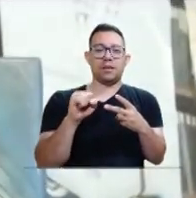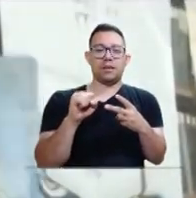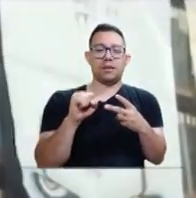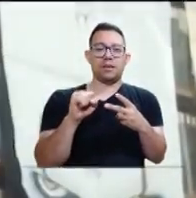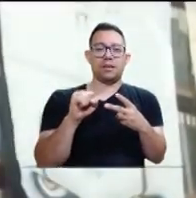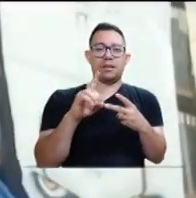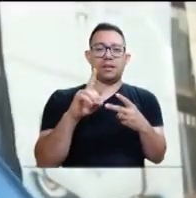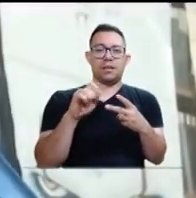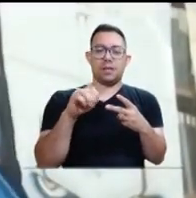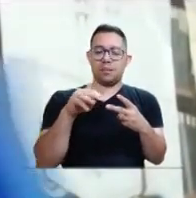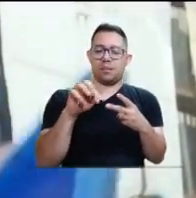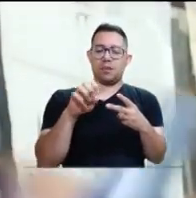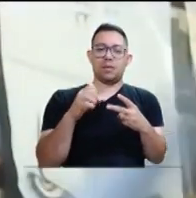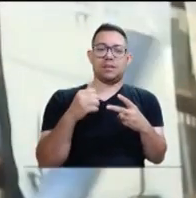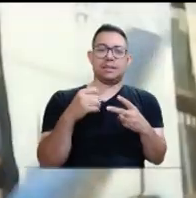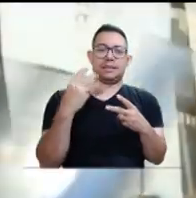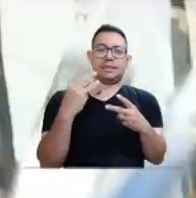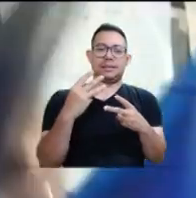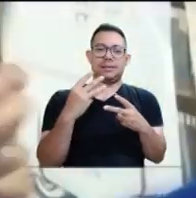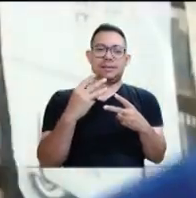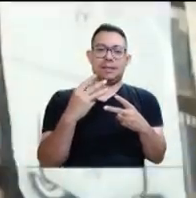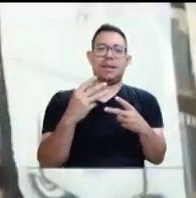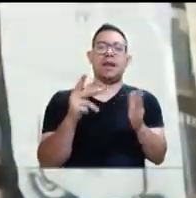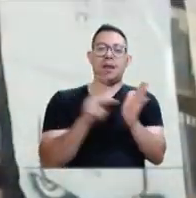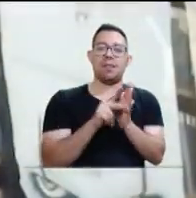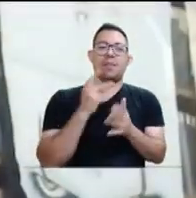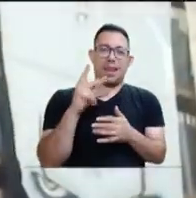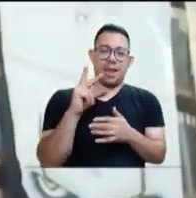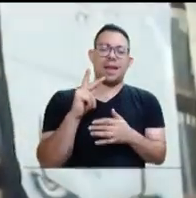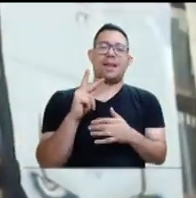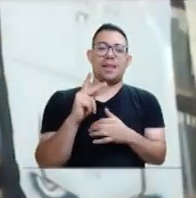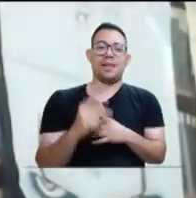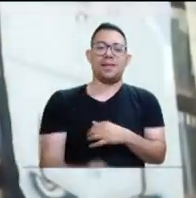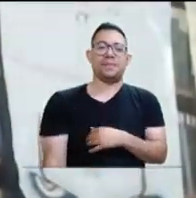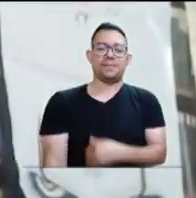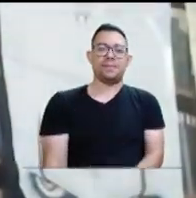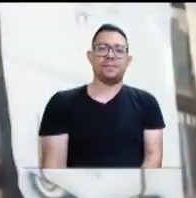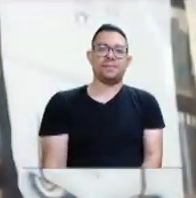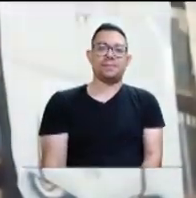3, também da videolocadora Gramofone.